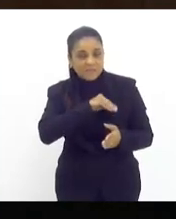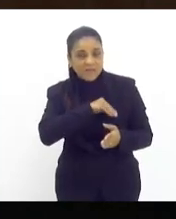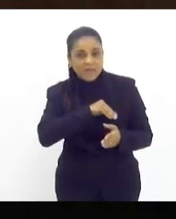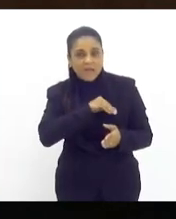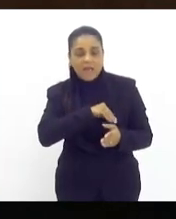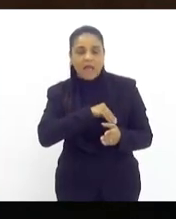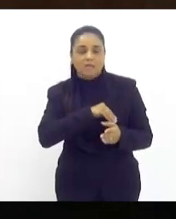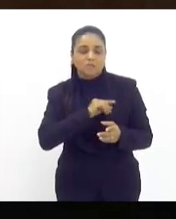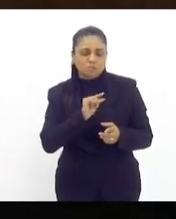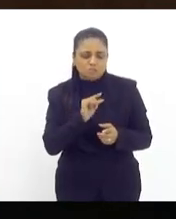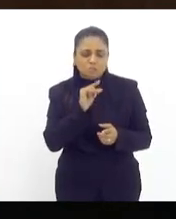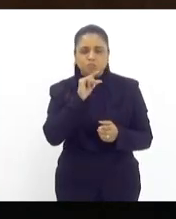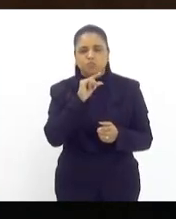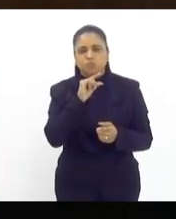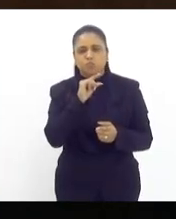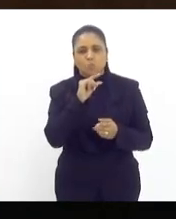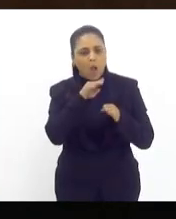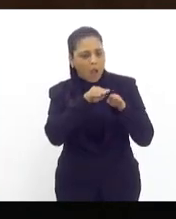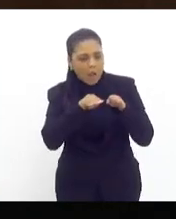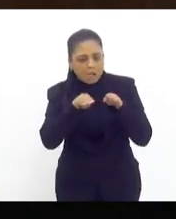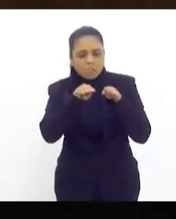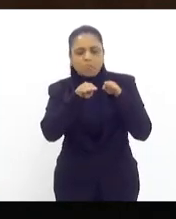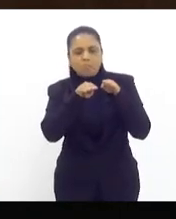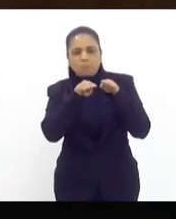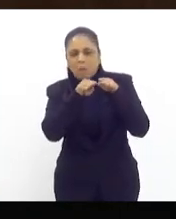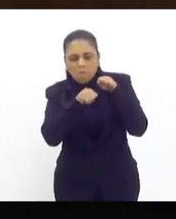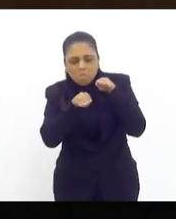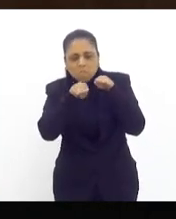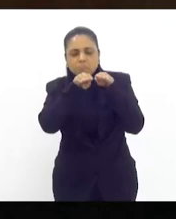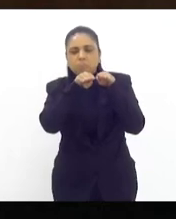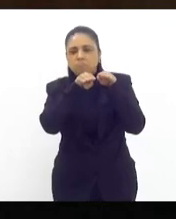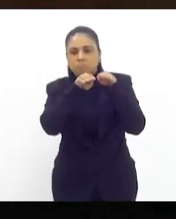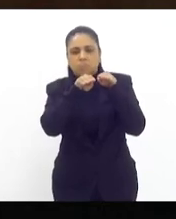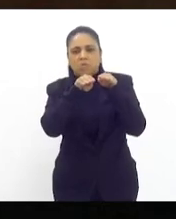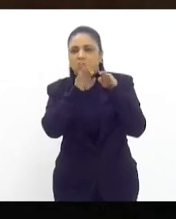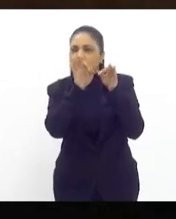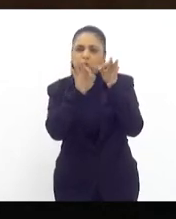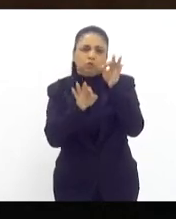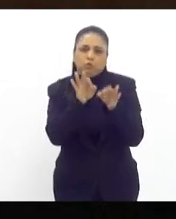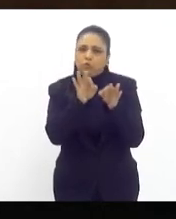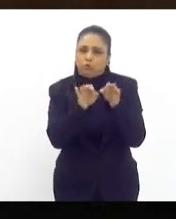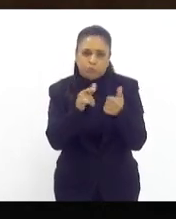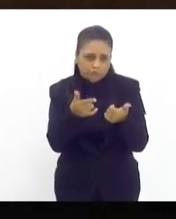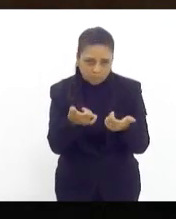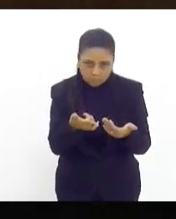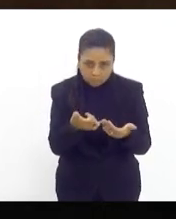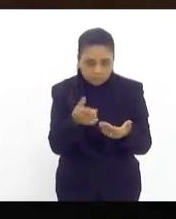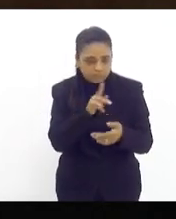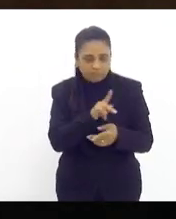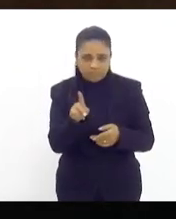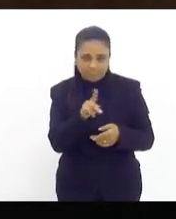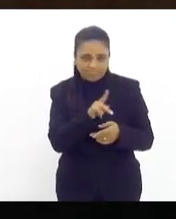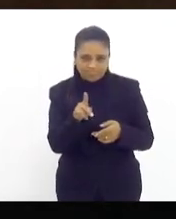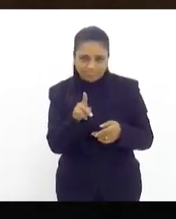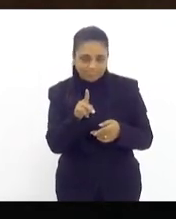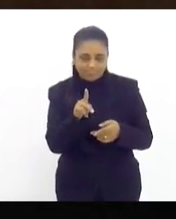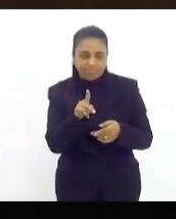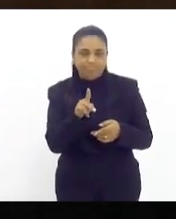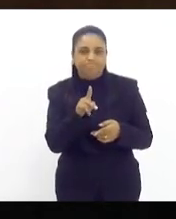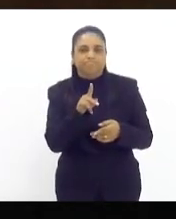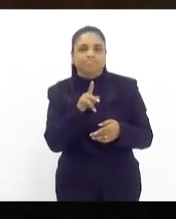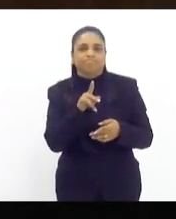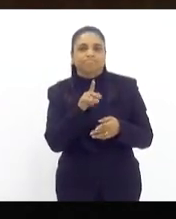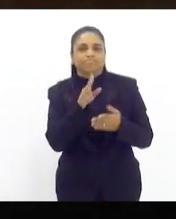faz Justiça ao que o professor né as escolas estaduais merecem